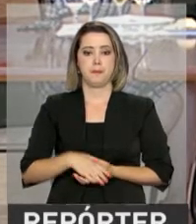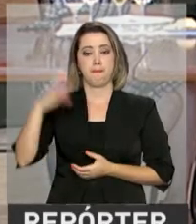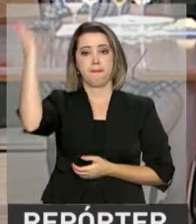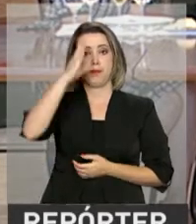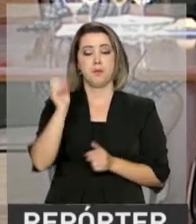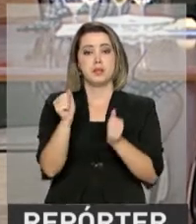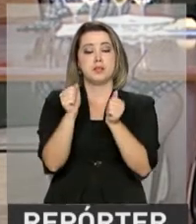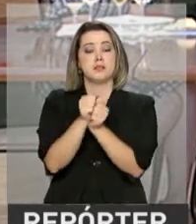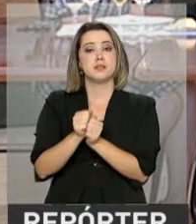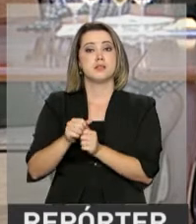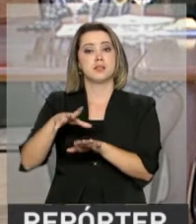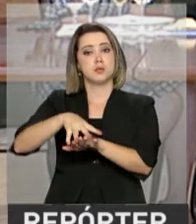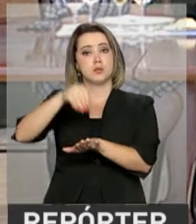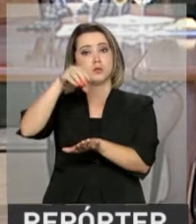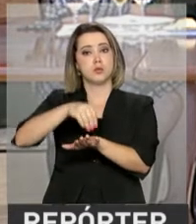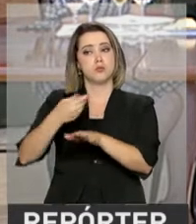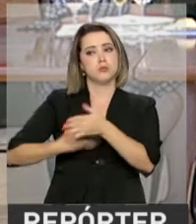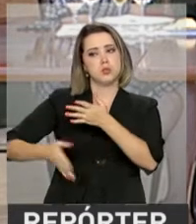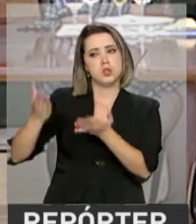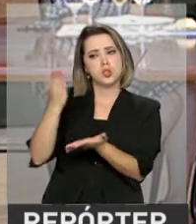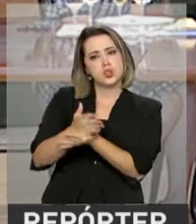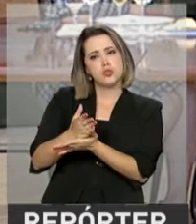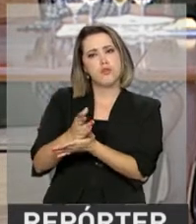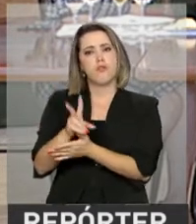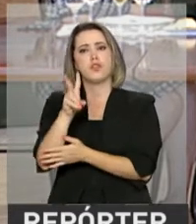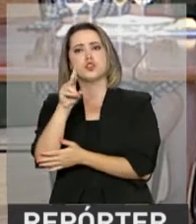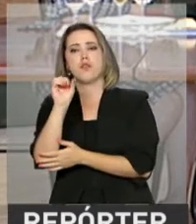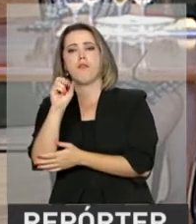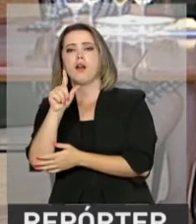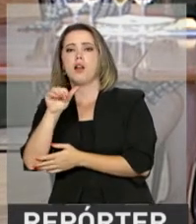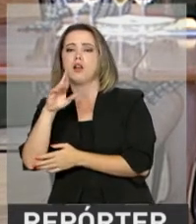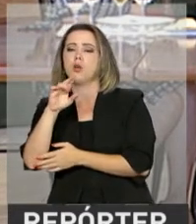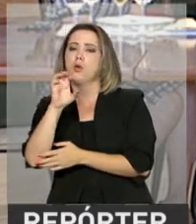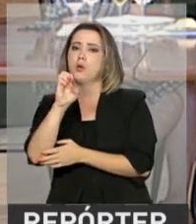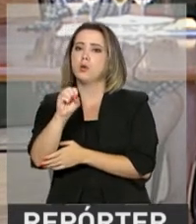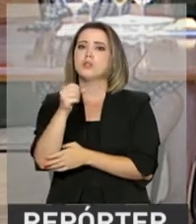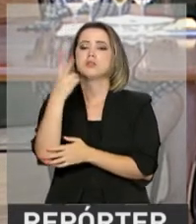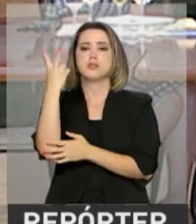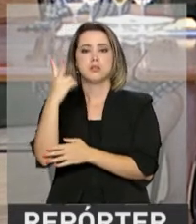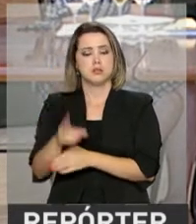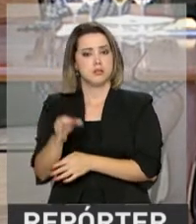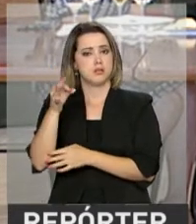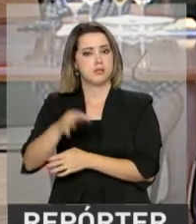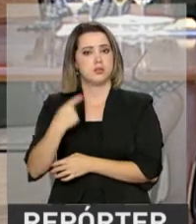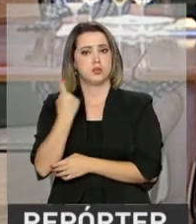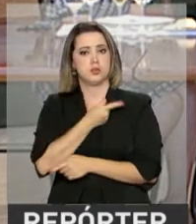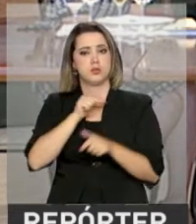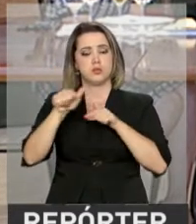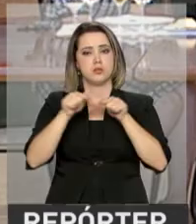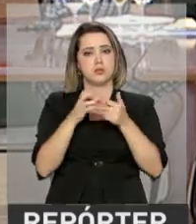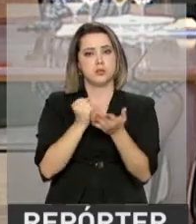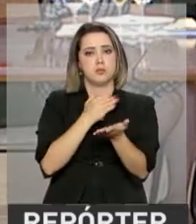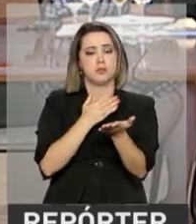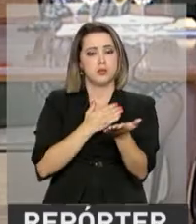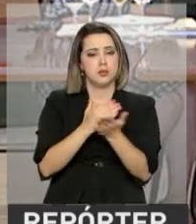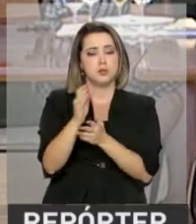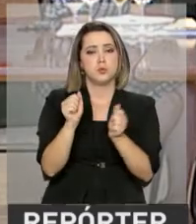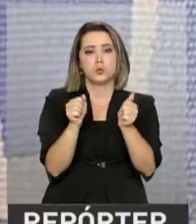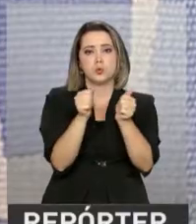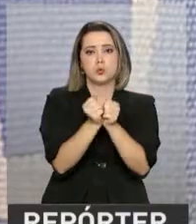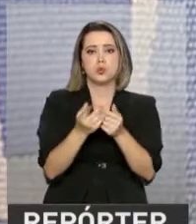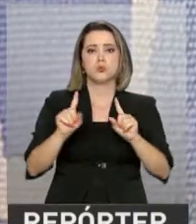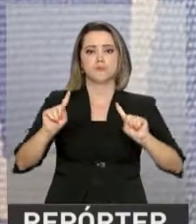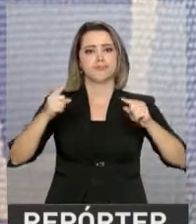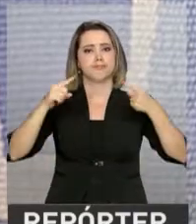com valores comuns nós trabalhamos juntos para dar soluções para os desafios globais